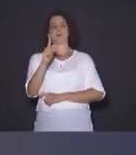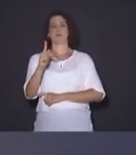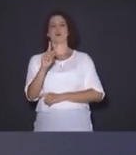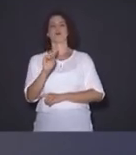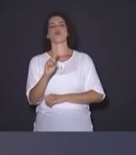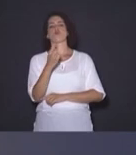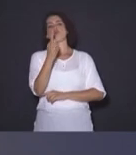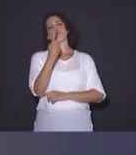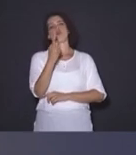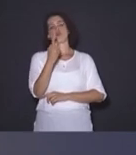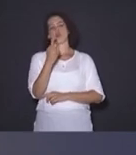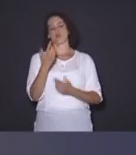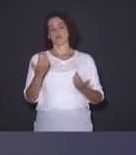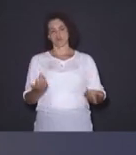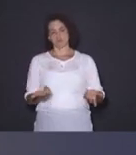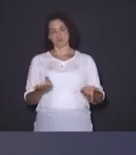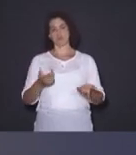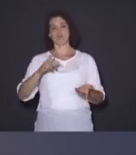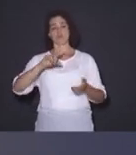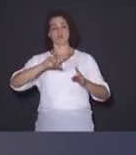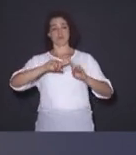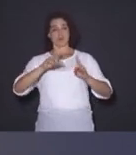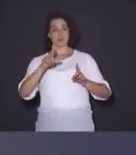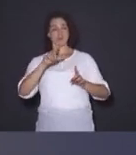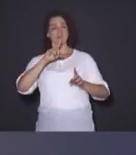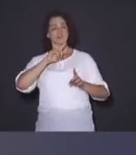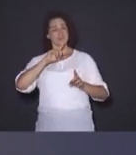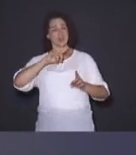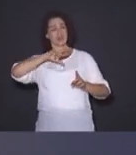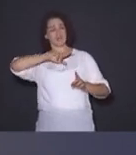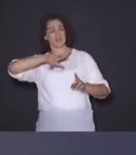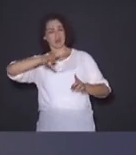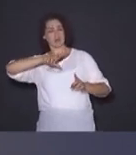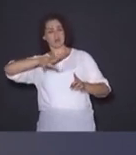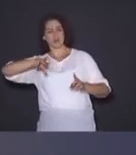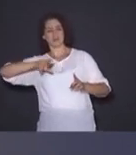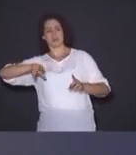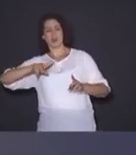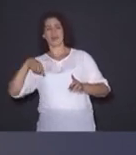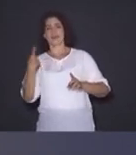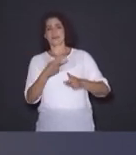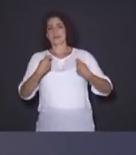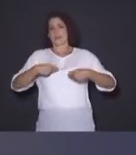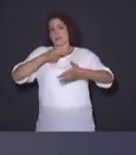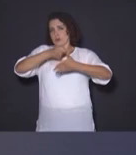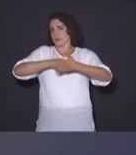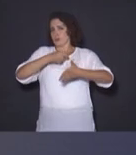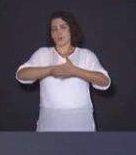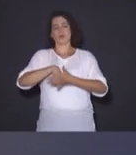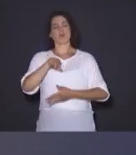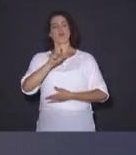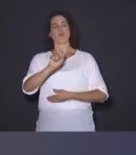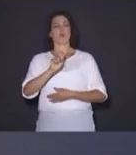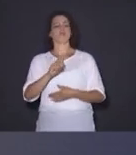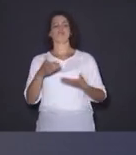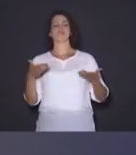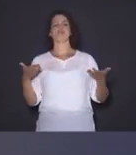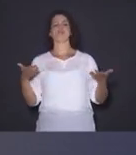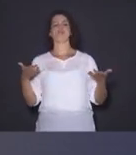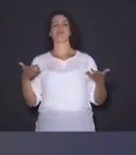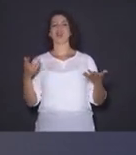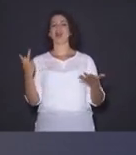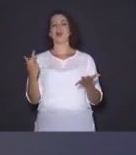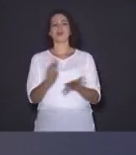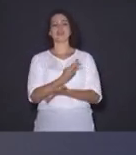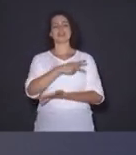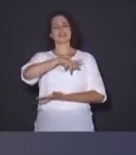equipamento mas existem outros desafios que nós precisamos enfrentar e um desses é o que está acontecendo em